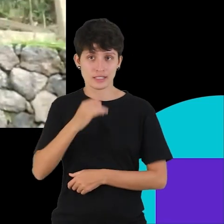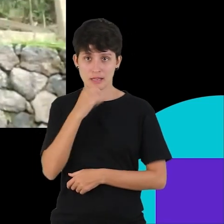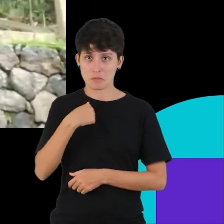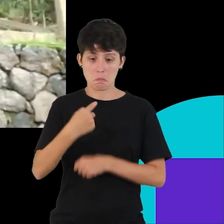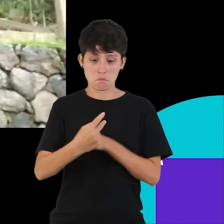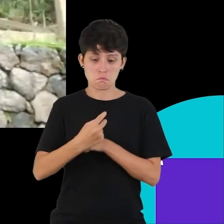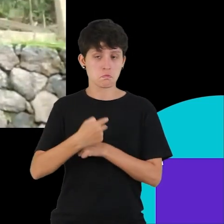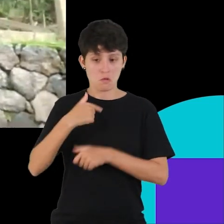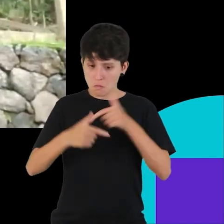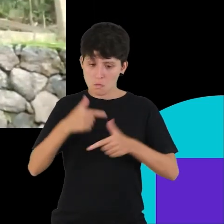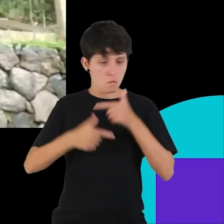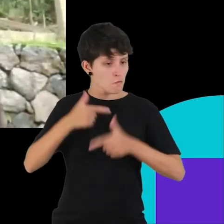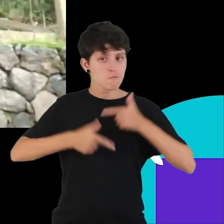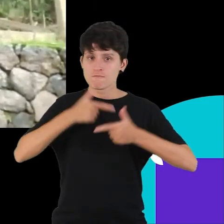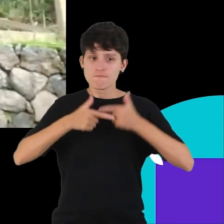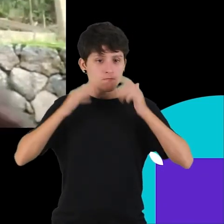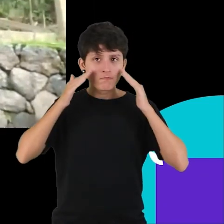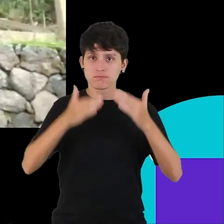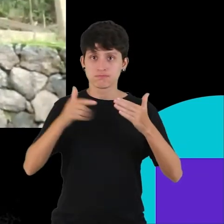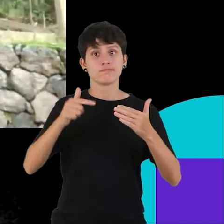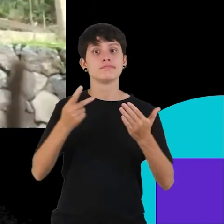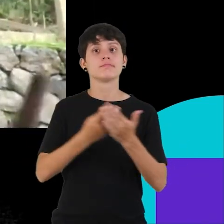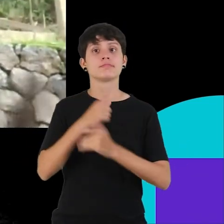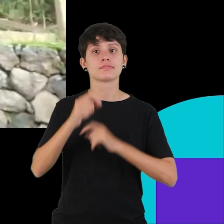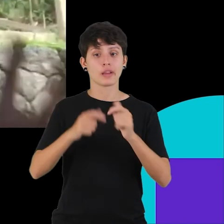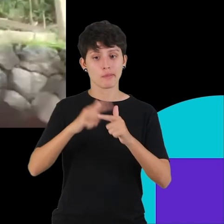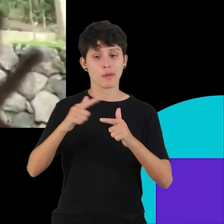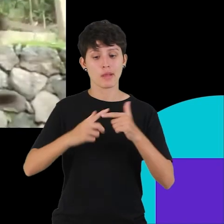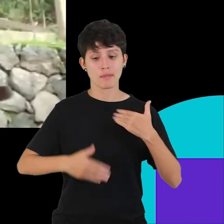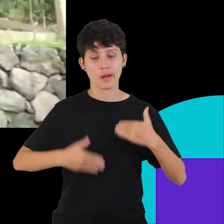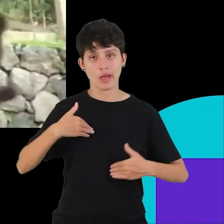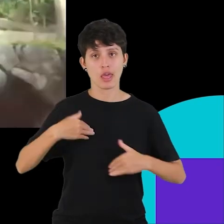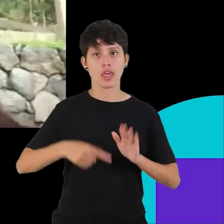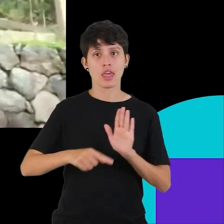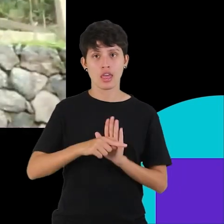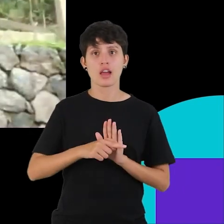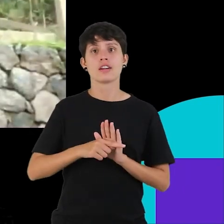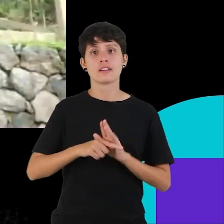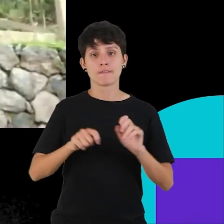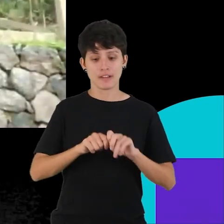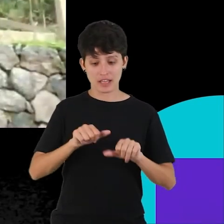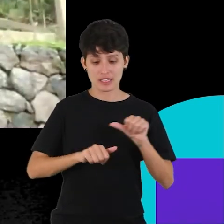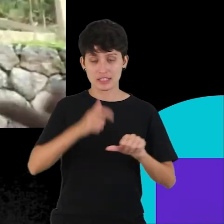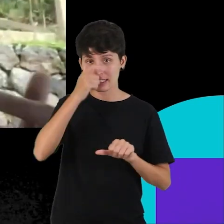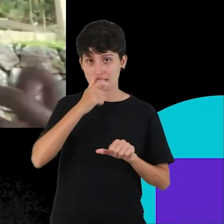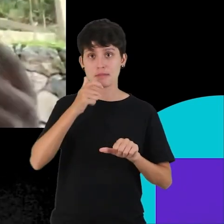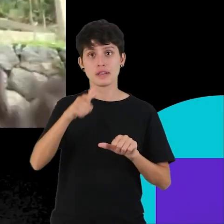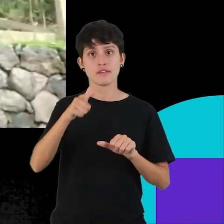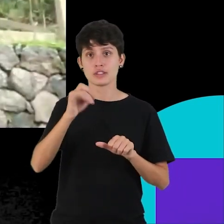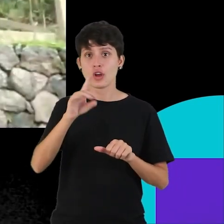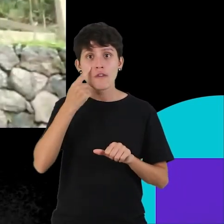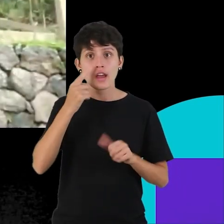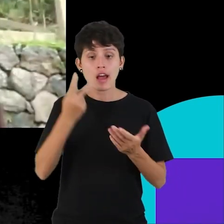crenças, mas aí, às vezes, a gente não tem certeza do que tipo de mudança isso vai